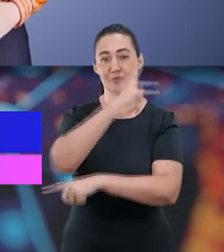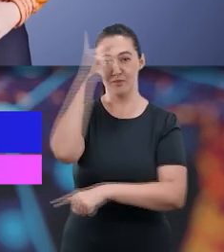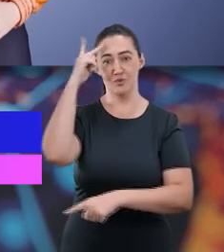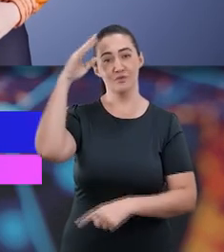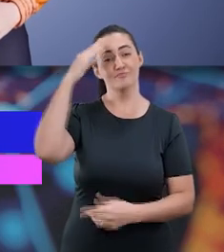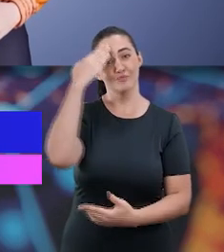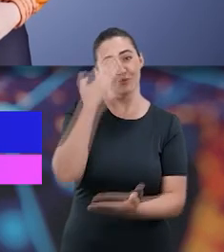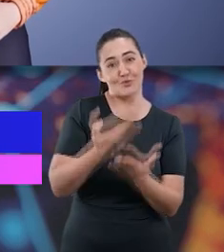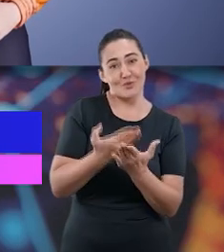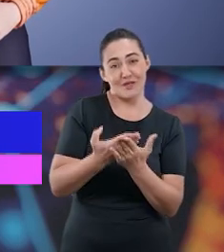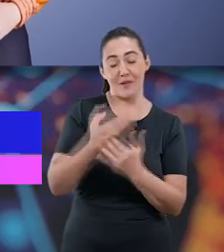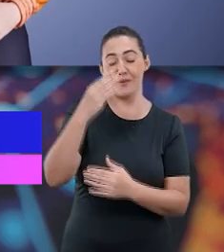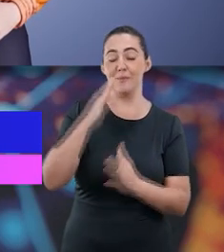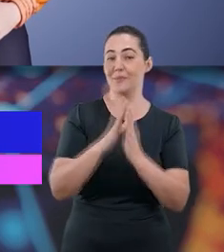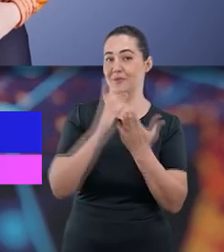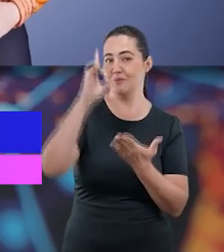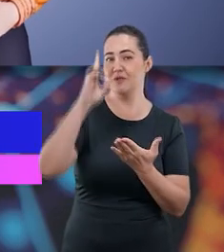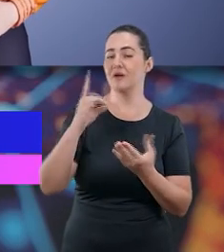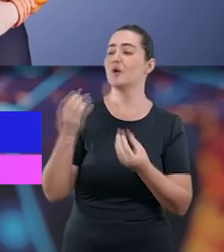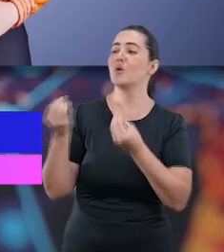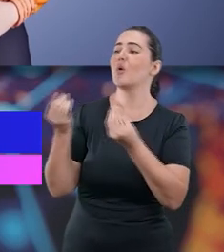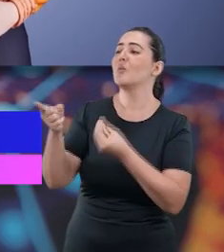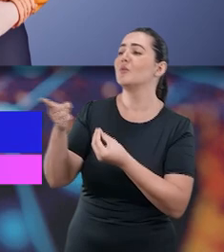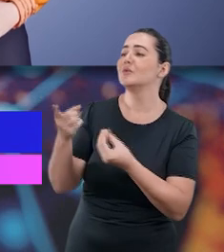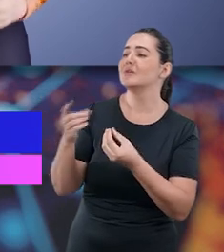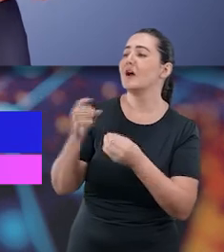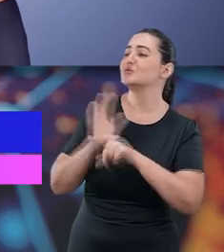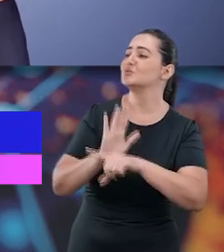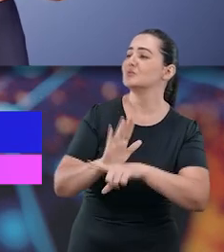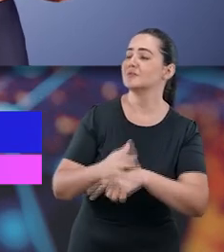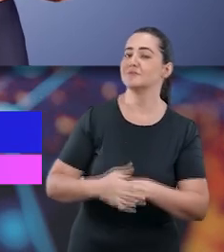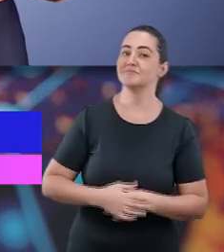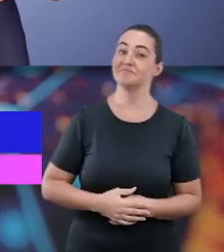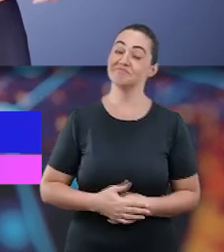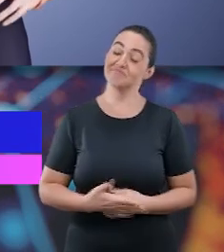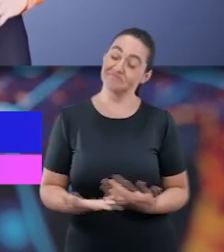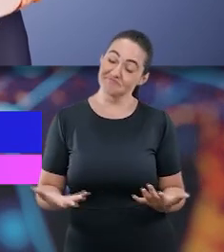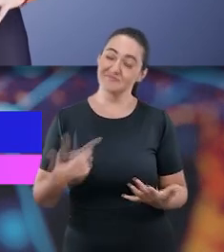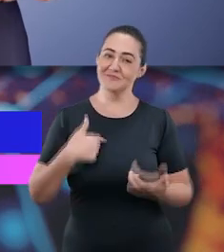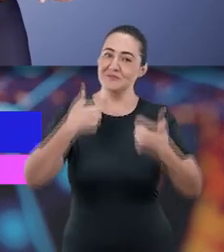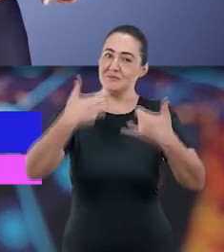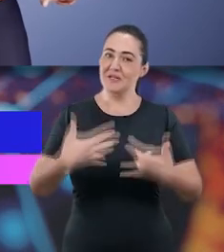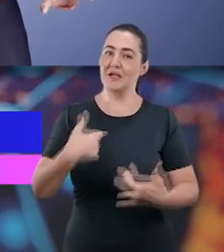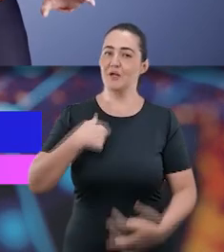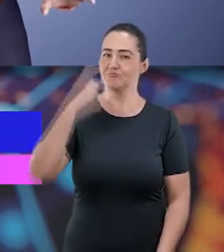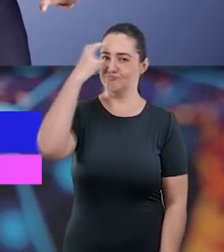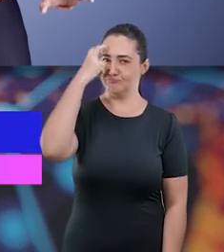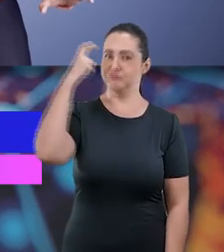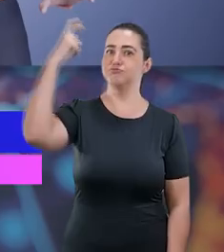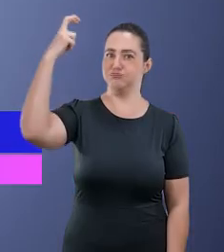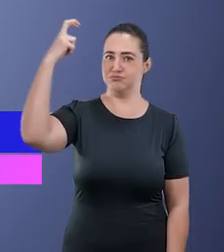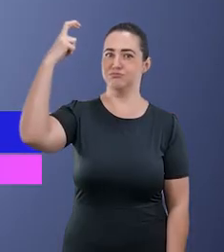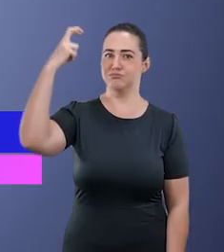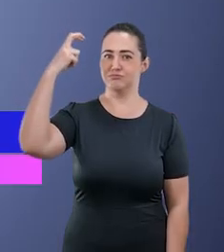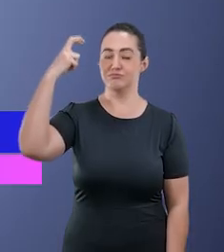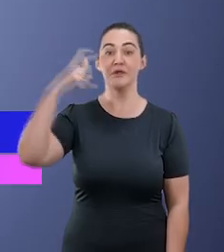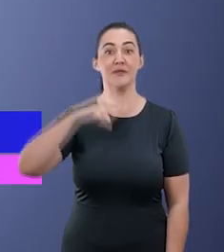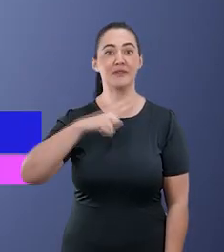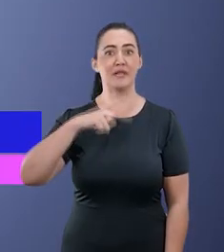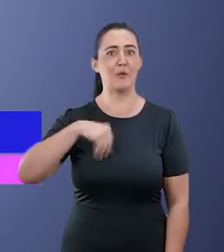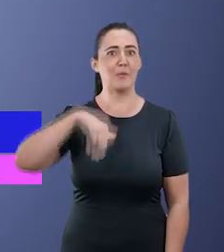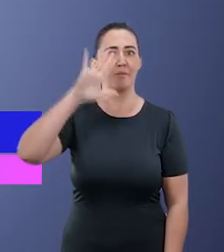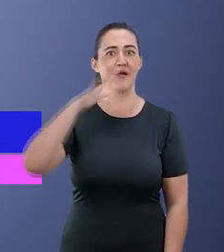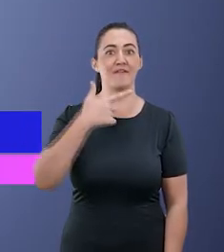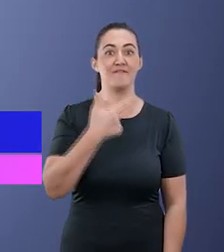Bíblia. Ah, é? E como é que você faz para ajudar? Modéstia à parte, eu sou muito inteligente. Tenho mais